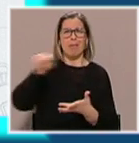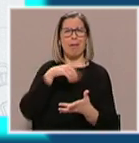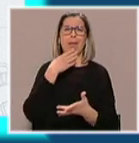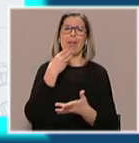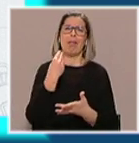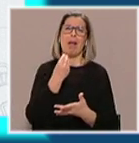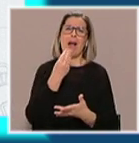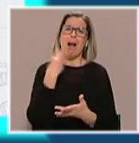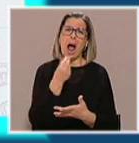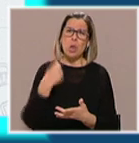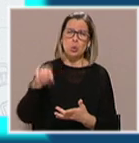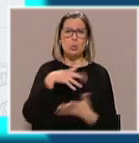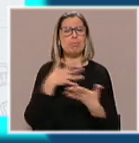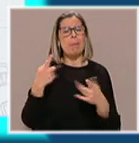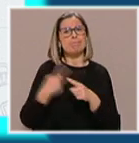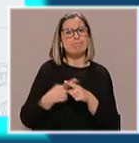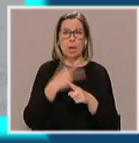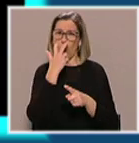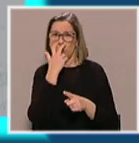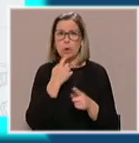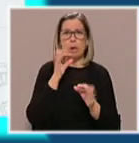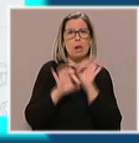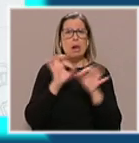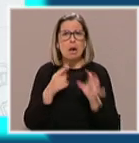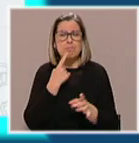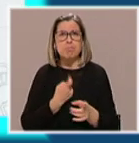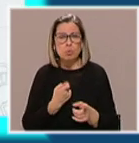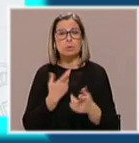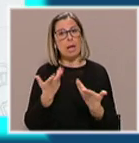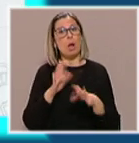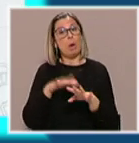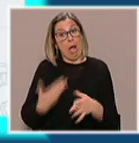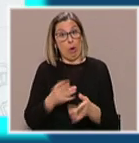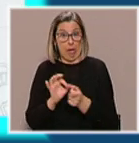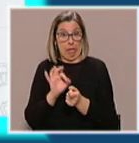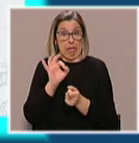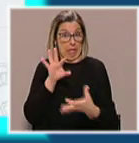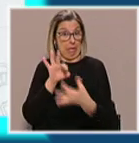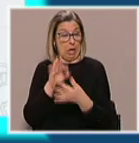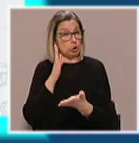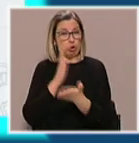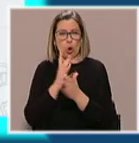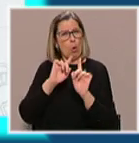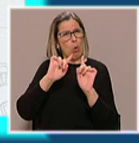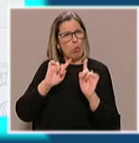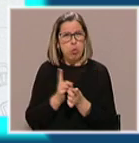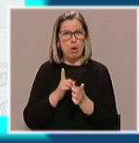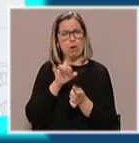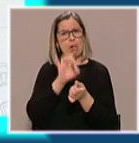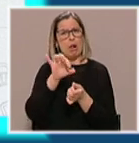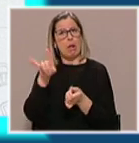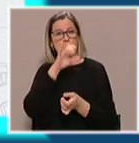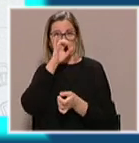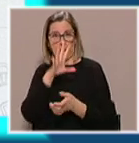muito curiosos e colocam algumas questões. Dessa forma, vou falar-vos apenas de algumas, de forma muito sumária,